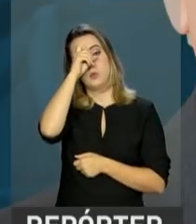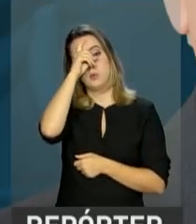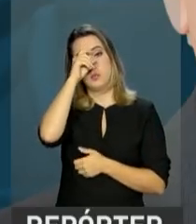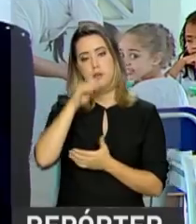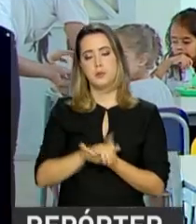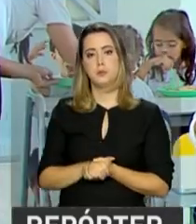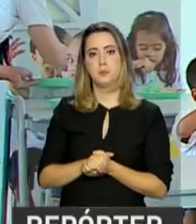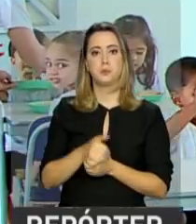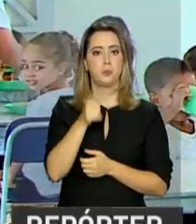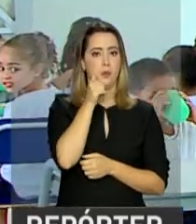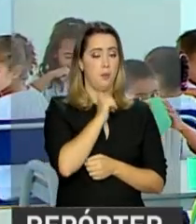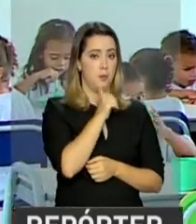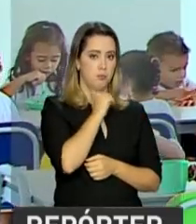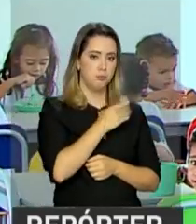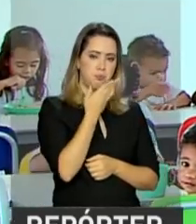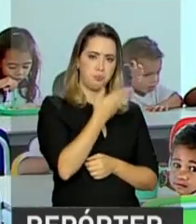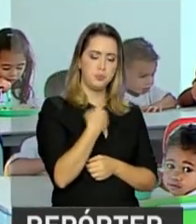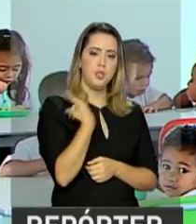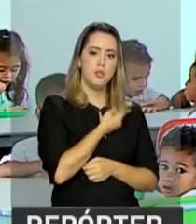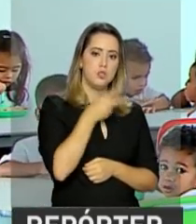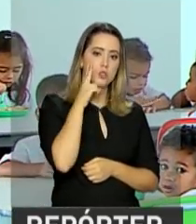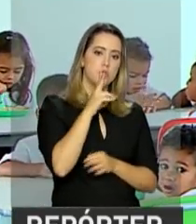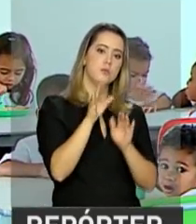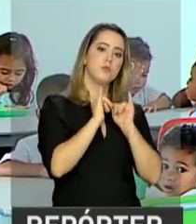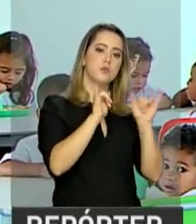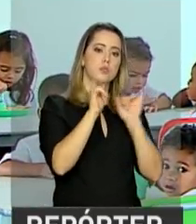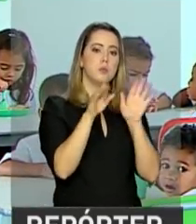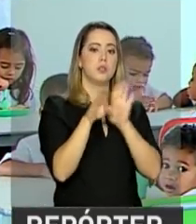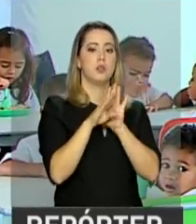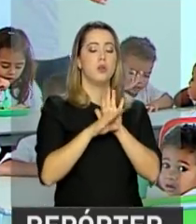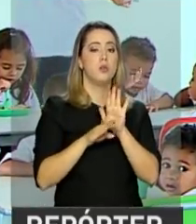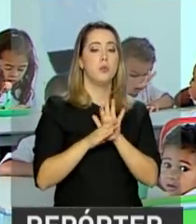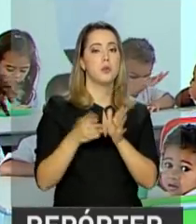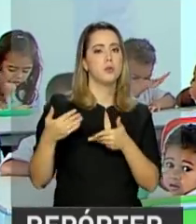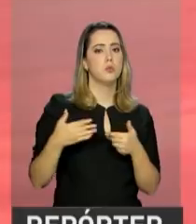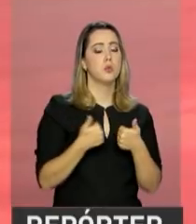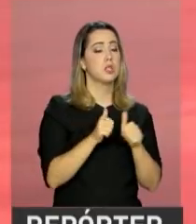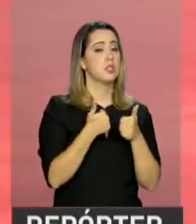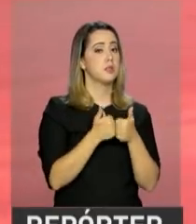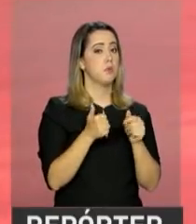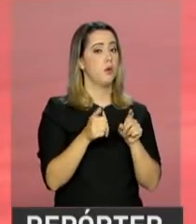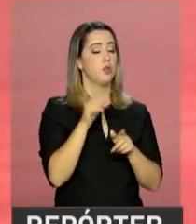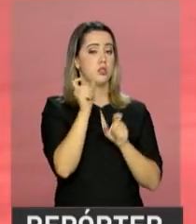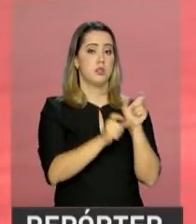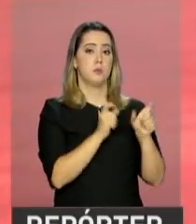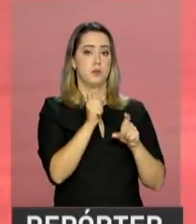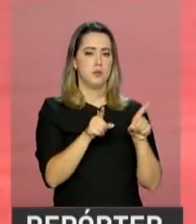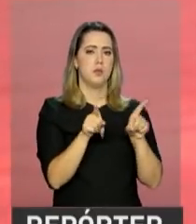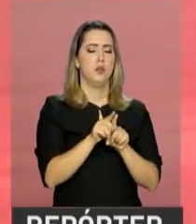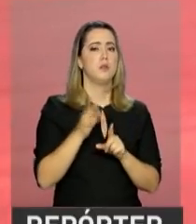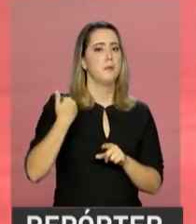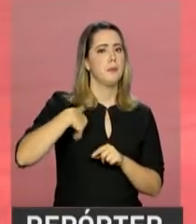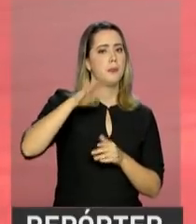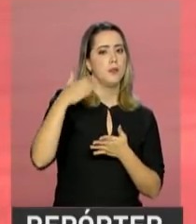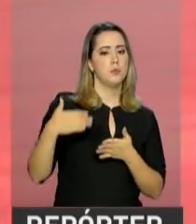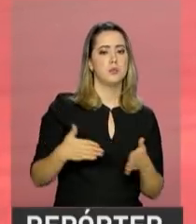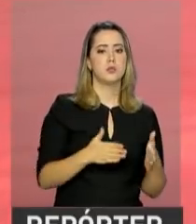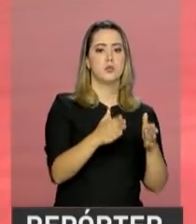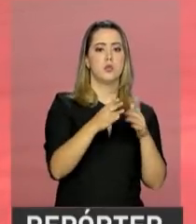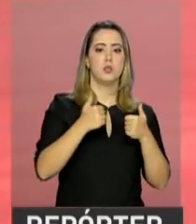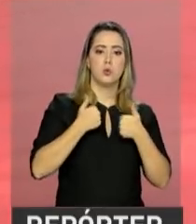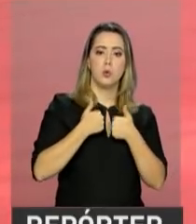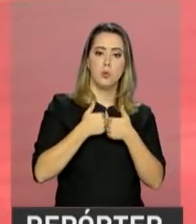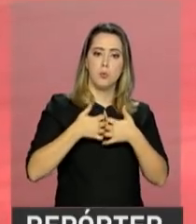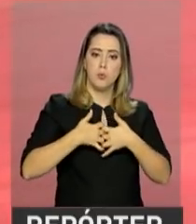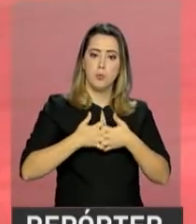gente acompanhou o lançamento desse programa e vimos que também vai ter obra para melhorar a mobilidade urbana da população com mais corredores exclusivos de ônibus